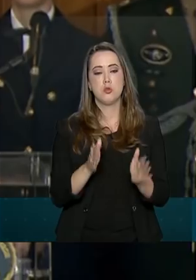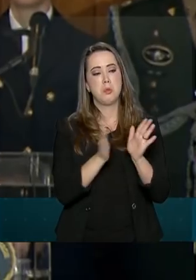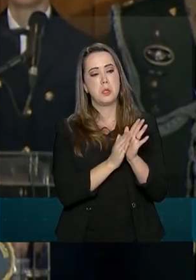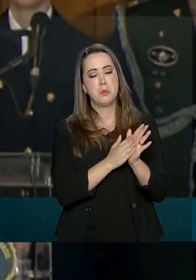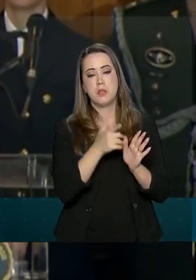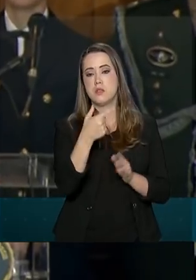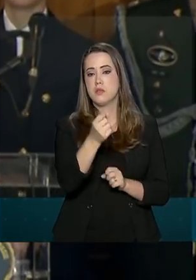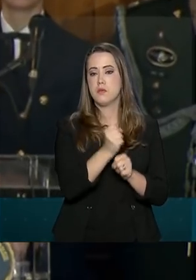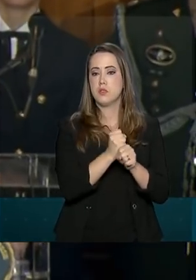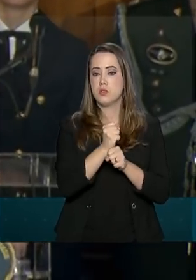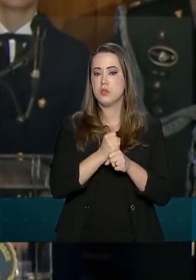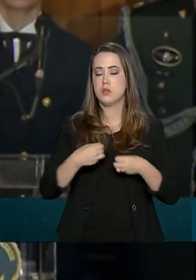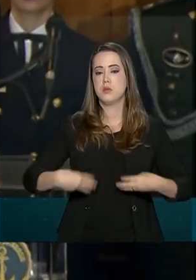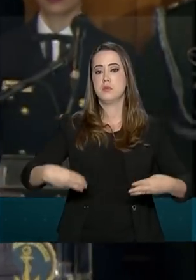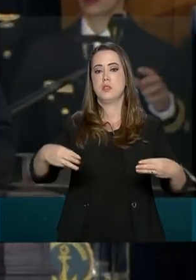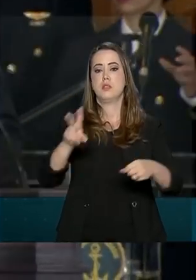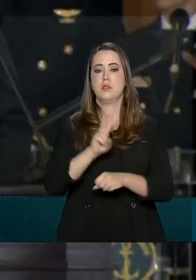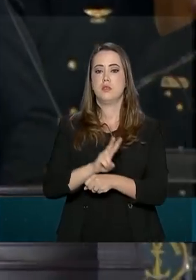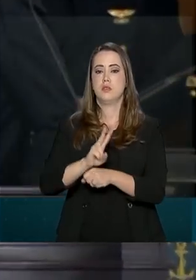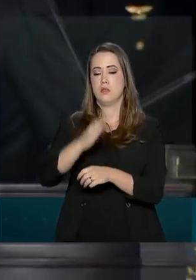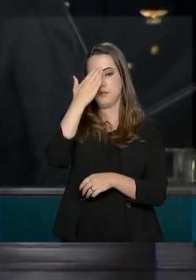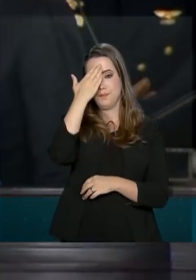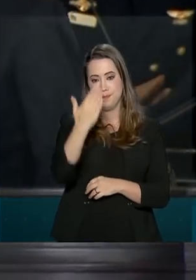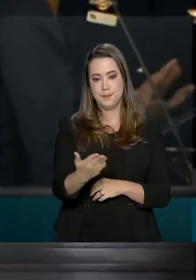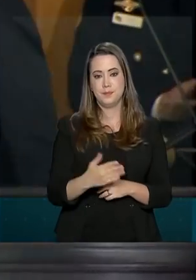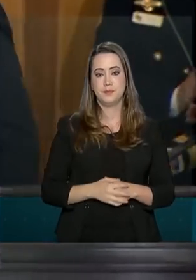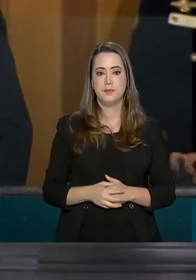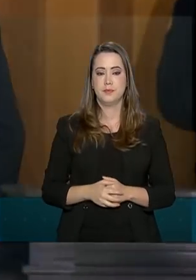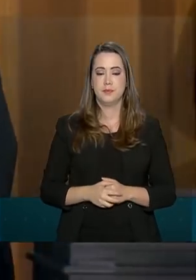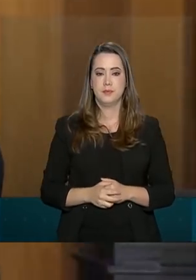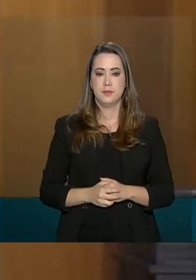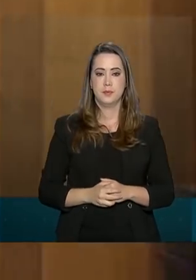da Defesa. Muito obrigado a todos.